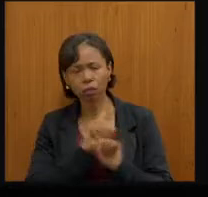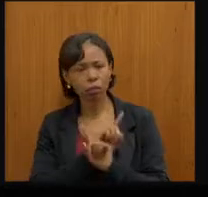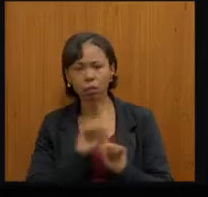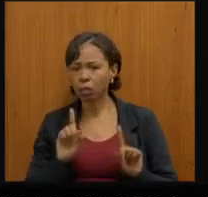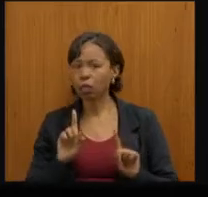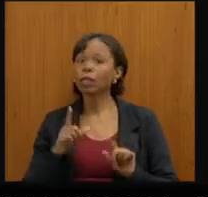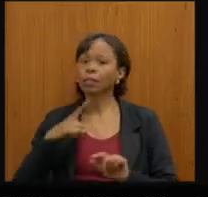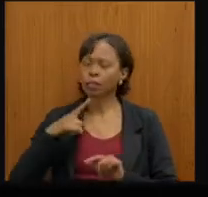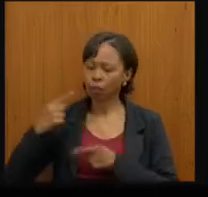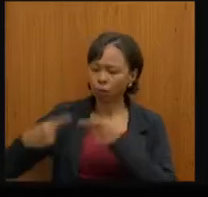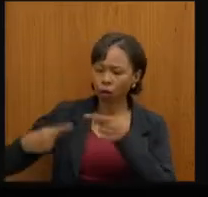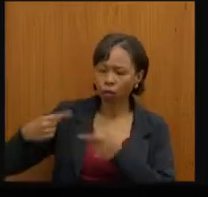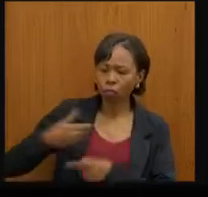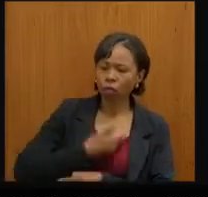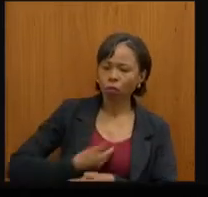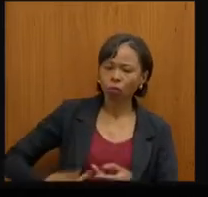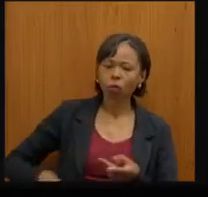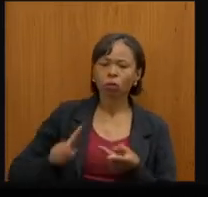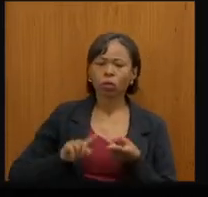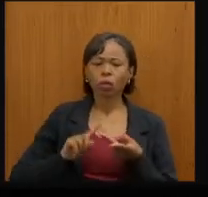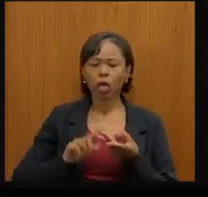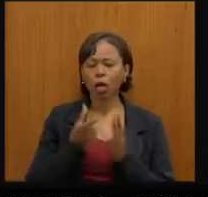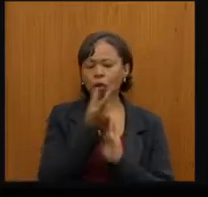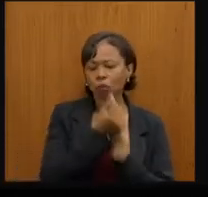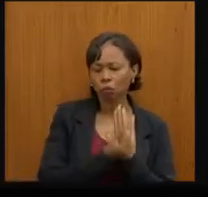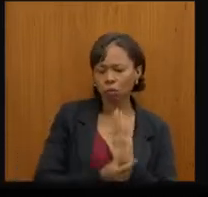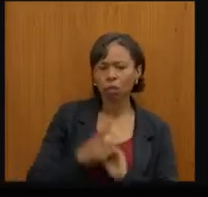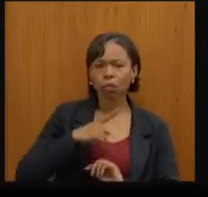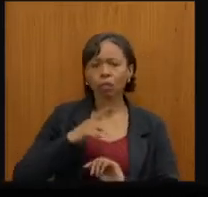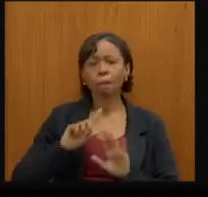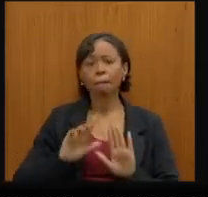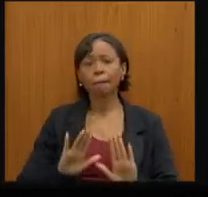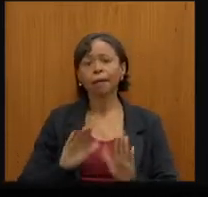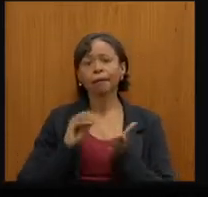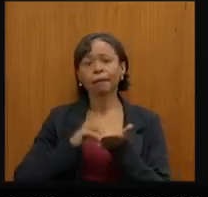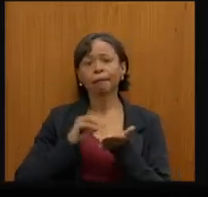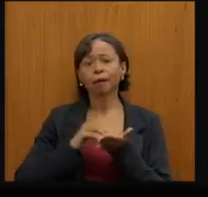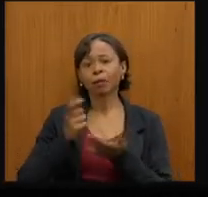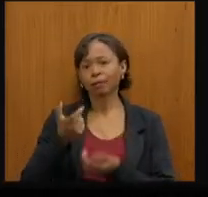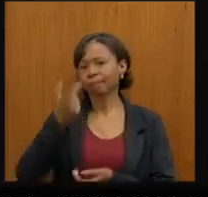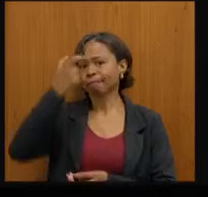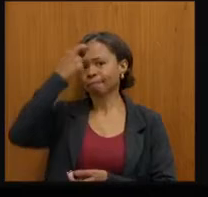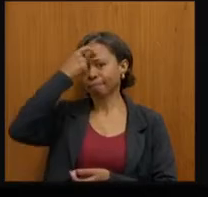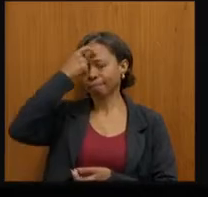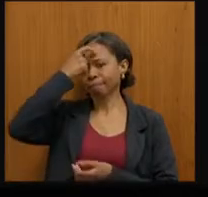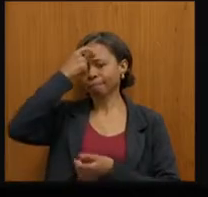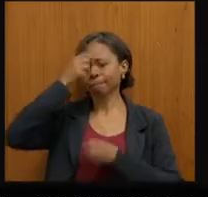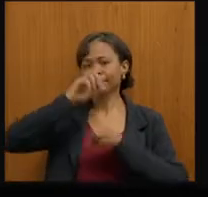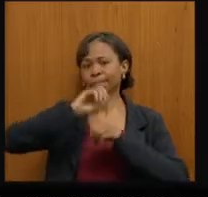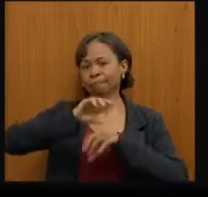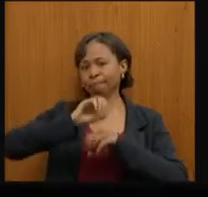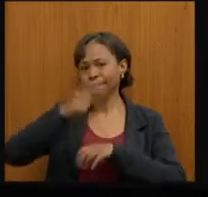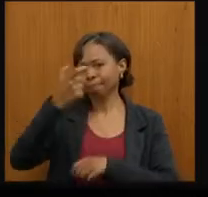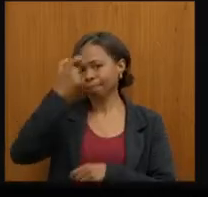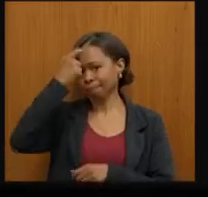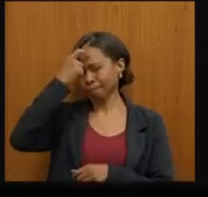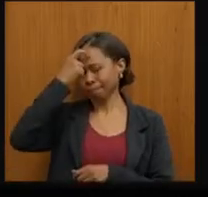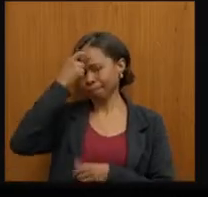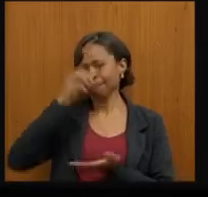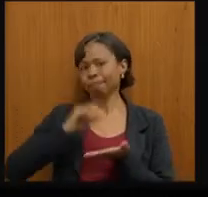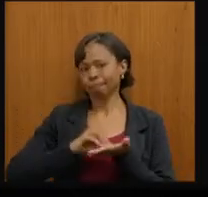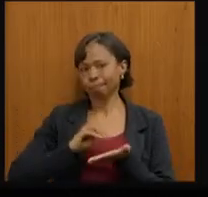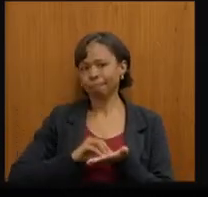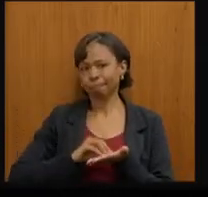políticas públicas temos orçamento só que falta concientizar como eu faço parte do núcleo político